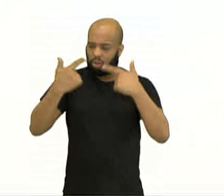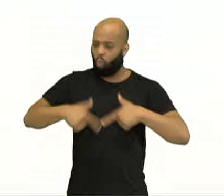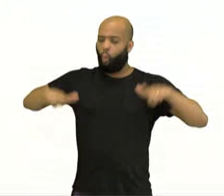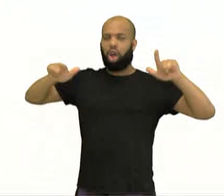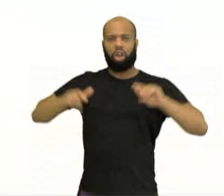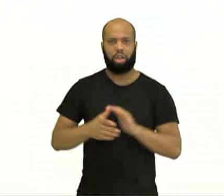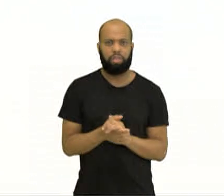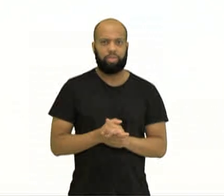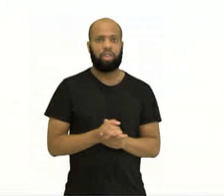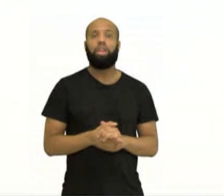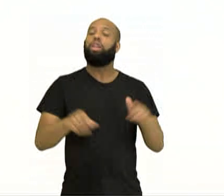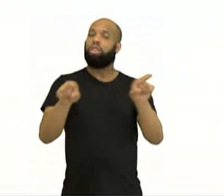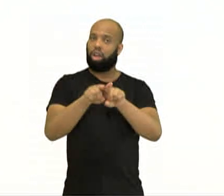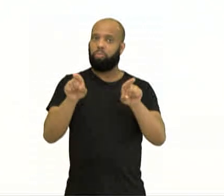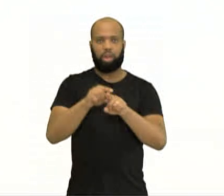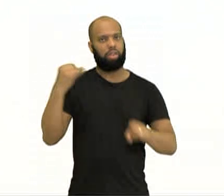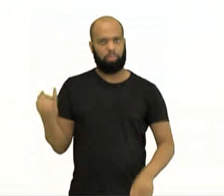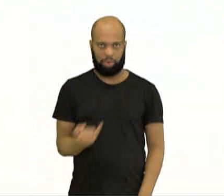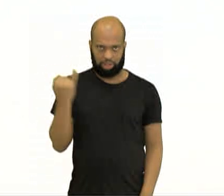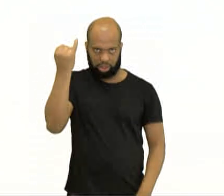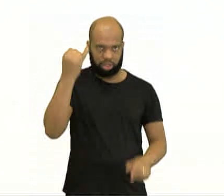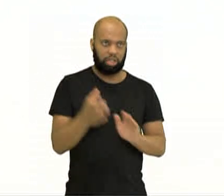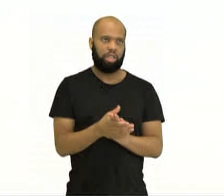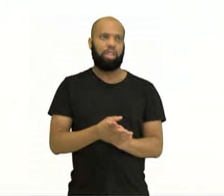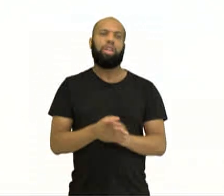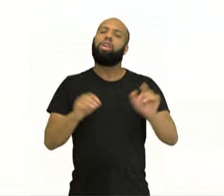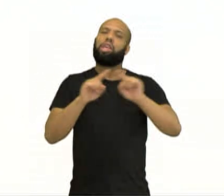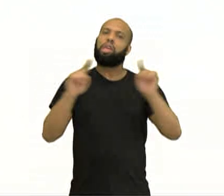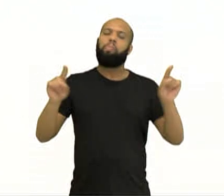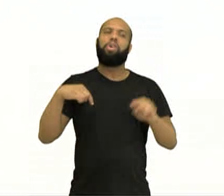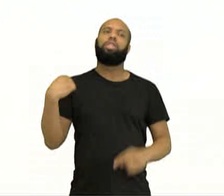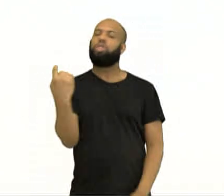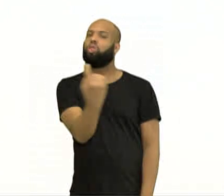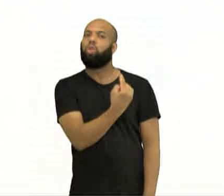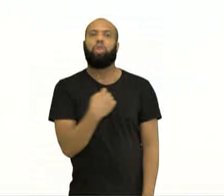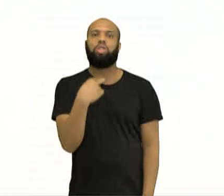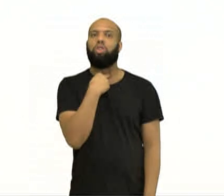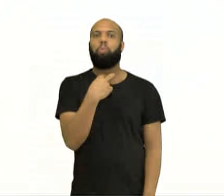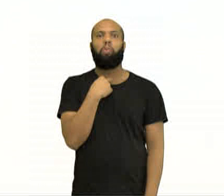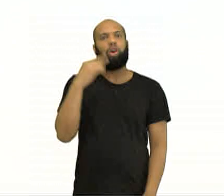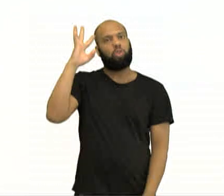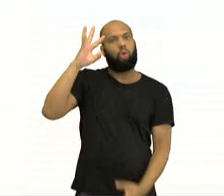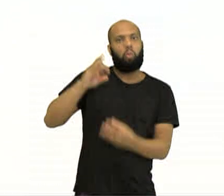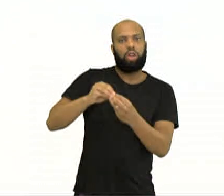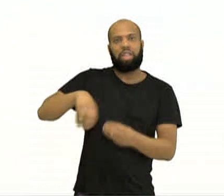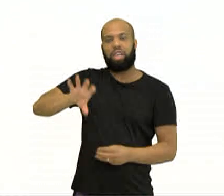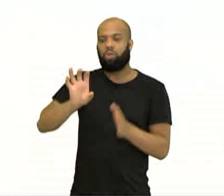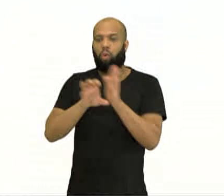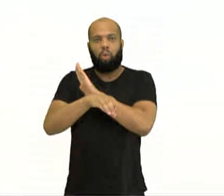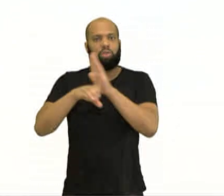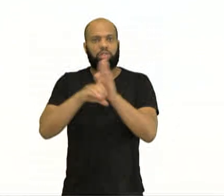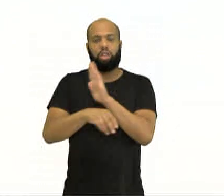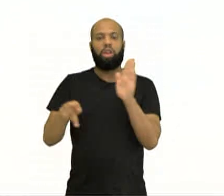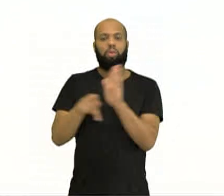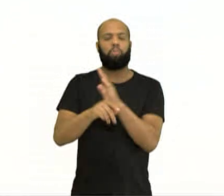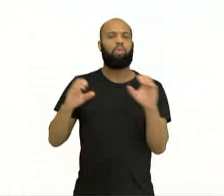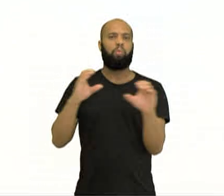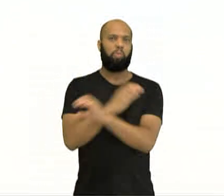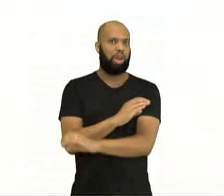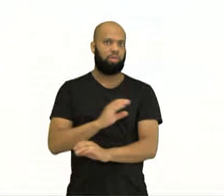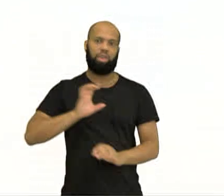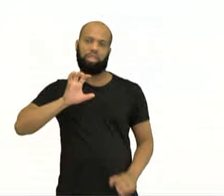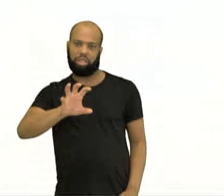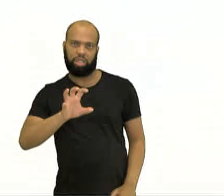imparcial também. No entanto, não podemos entender tal definição como absoluta. O